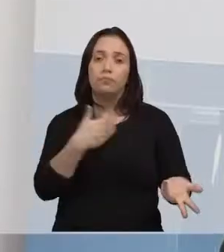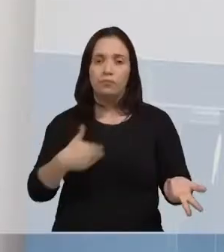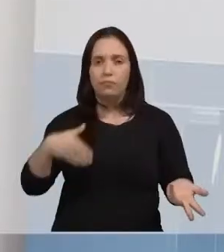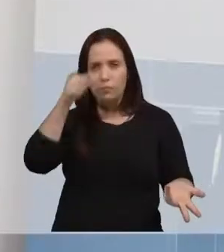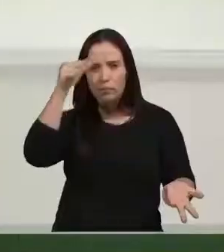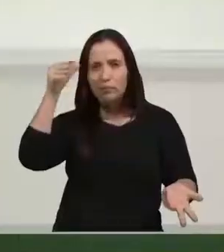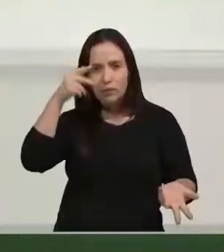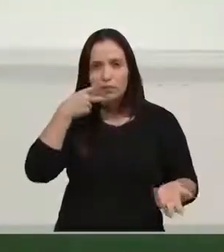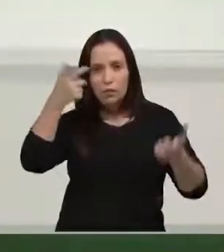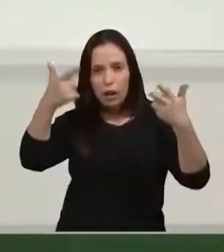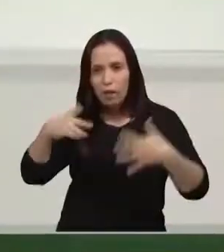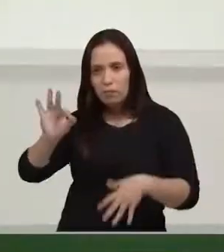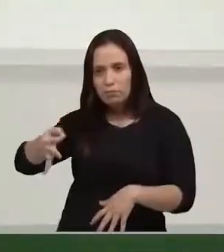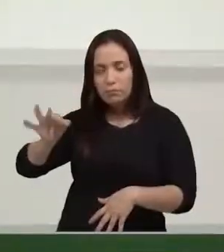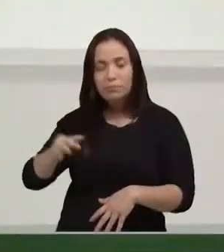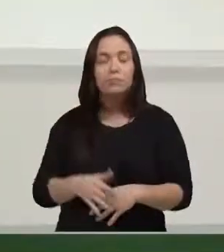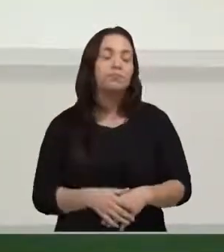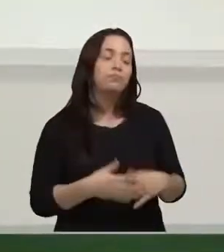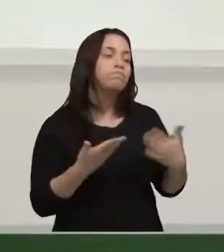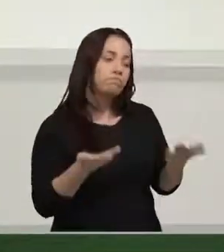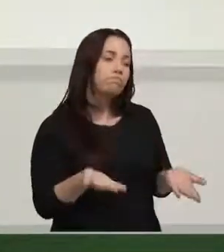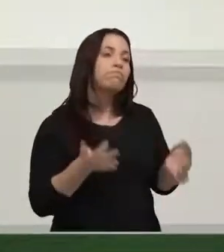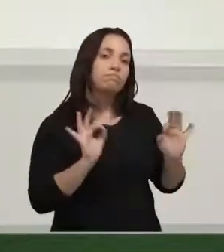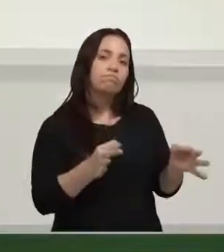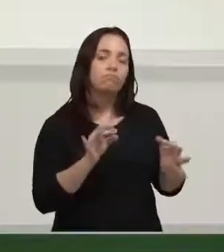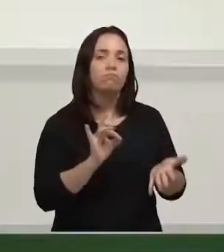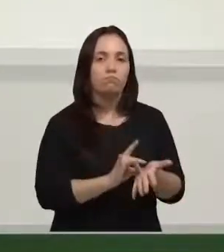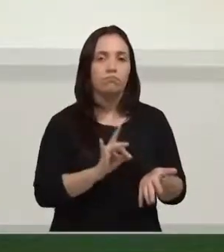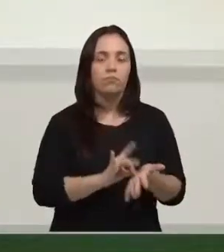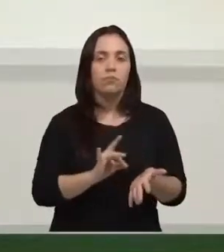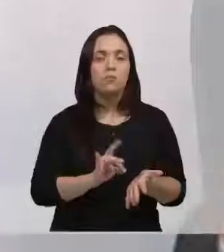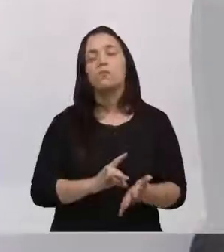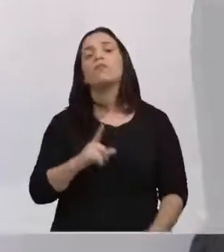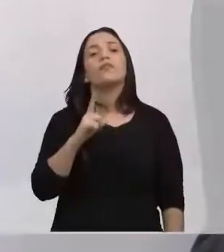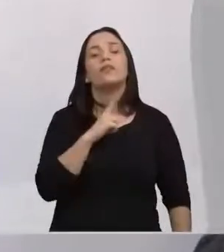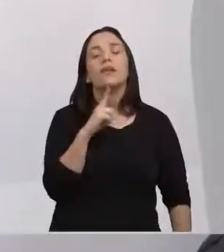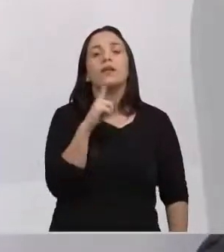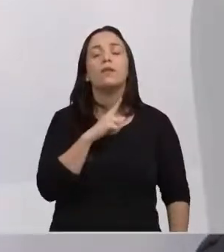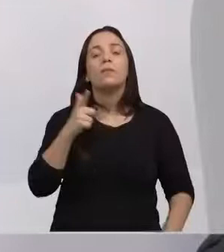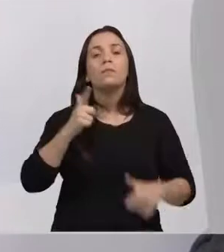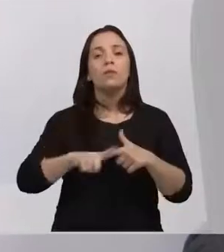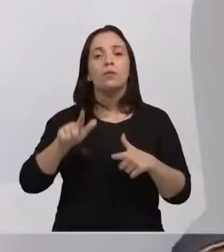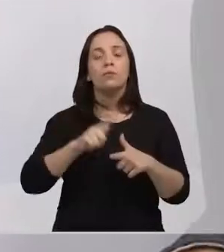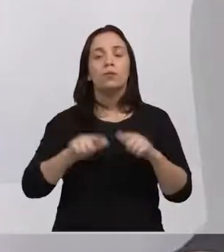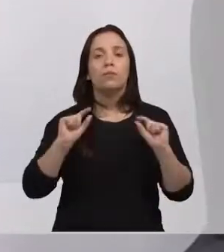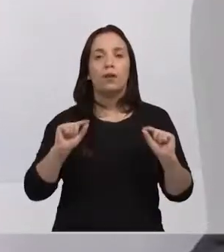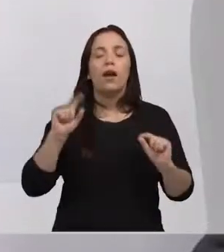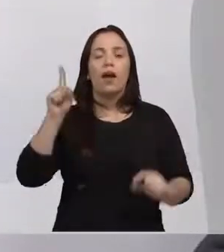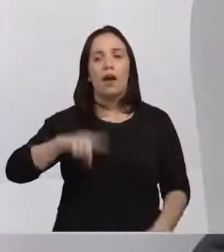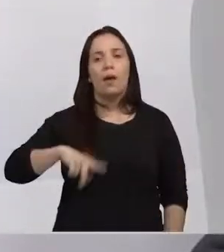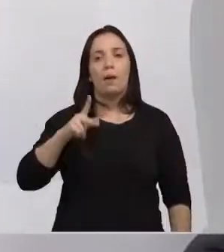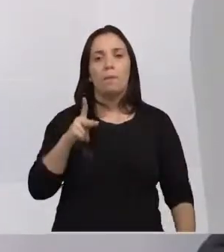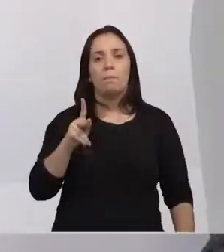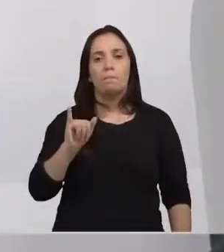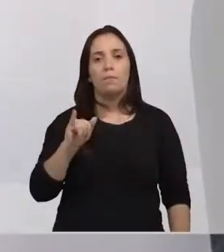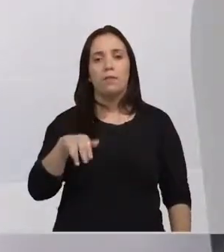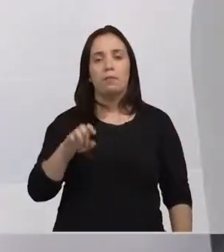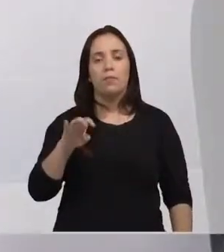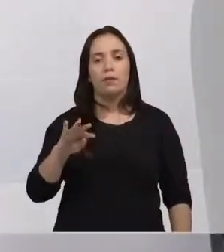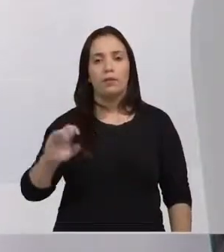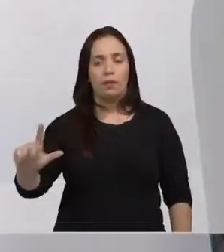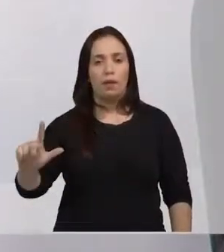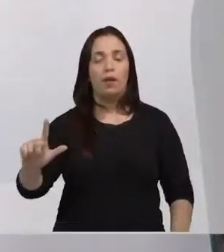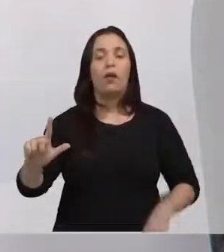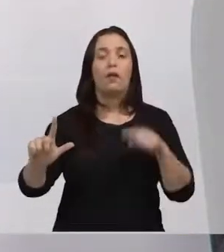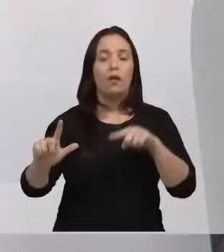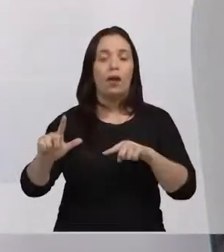disse, Luiz? Sem dúvida. A situação mais emblemática é de Fernando Pimentel. Está num